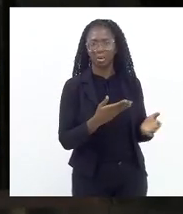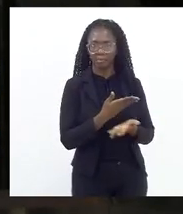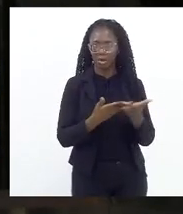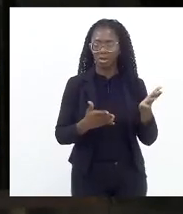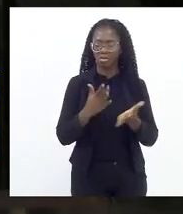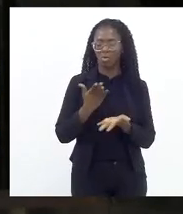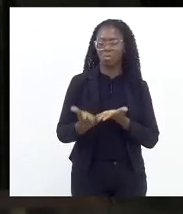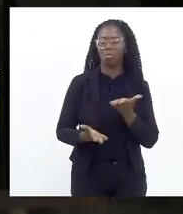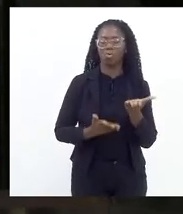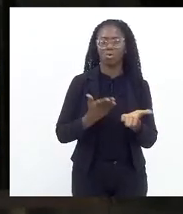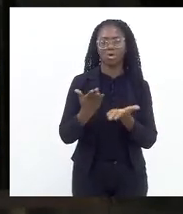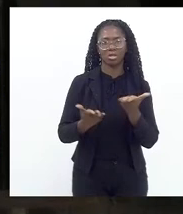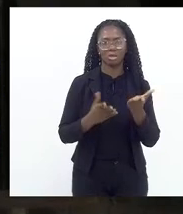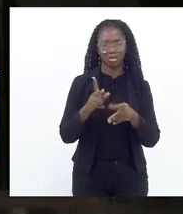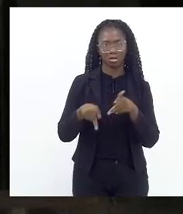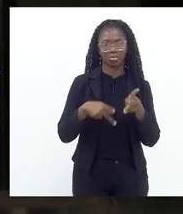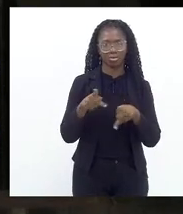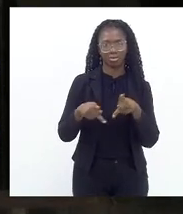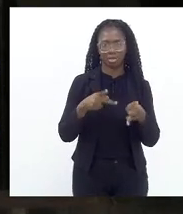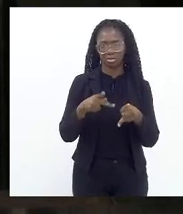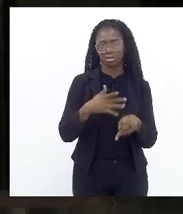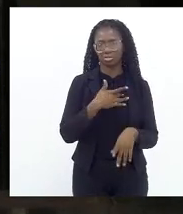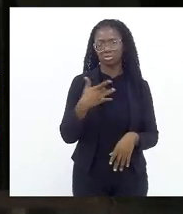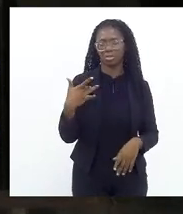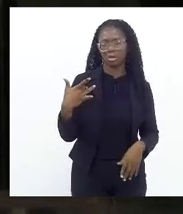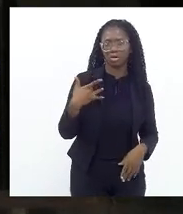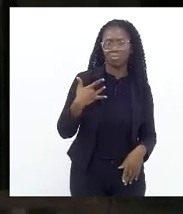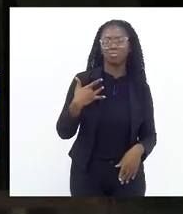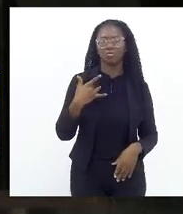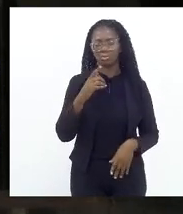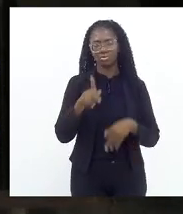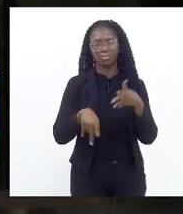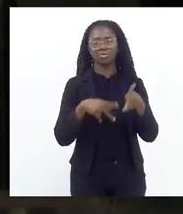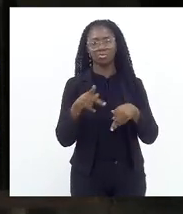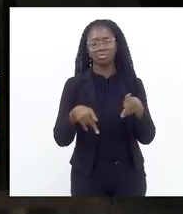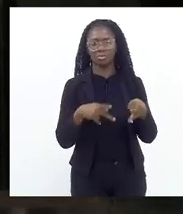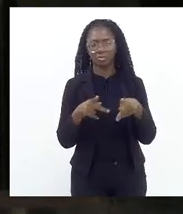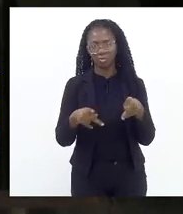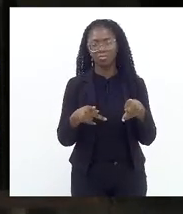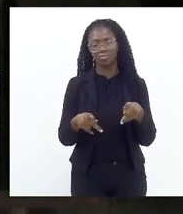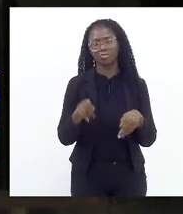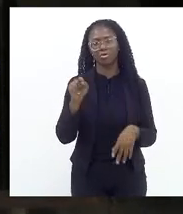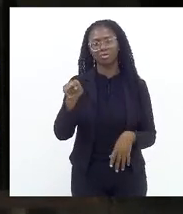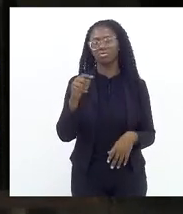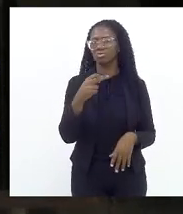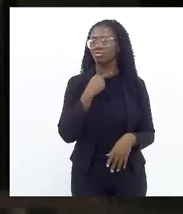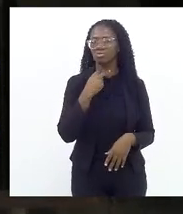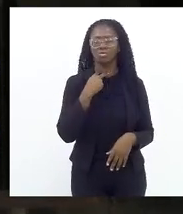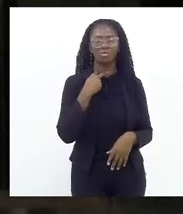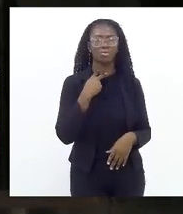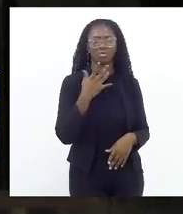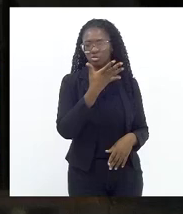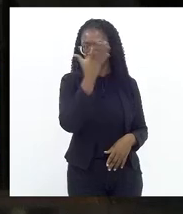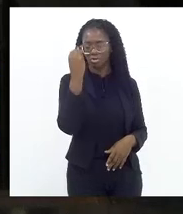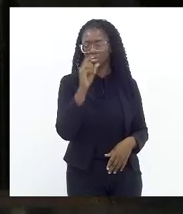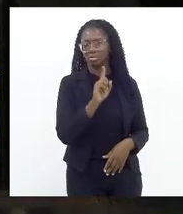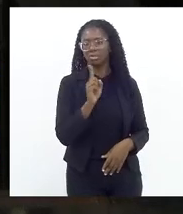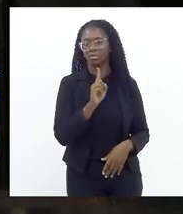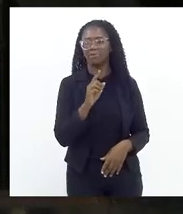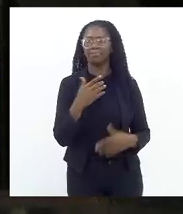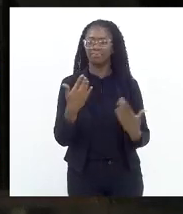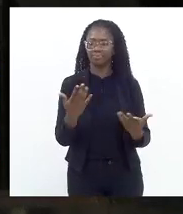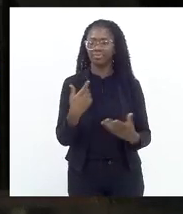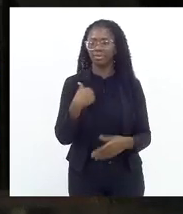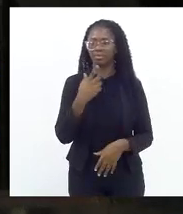descuidada com a população, com a saúde, com a integridade, com o seu povo, com a sua gente, e isso não pode passar em branco. Portanto, faço aqui